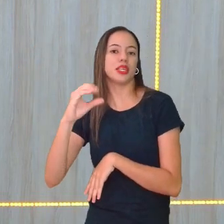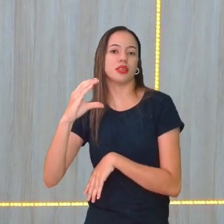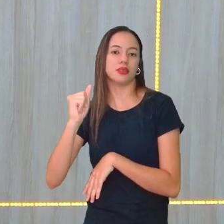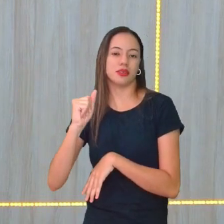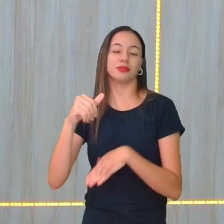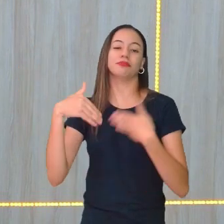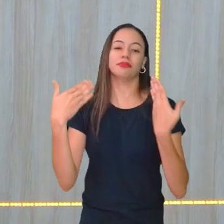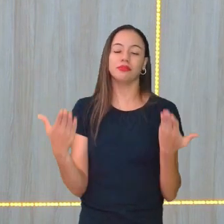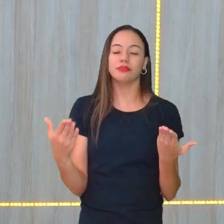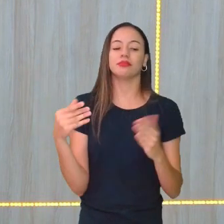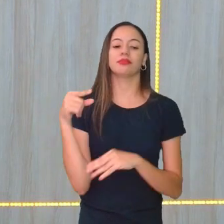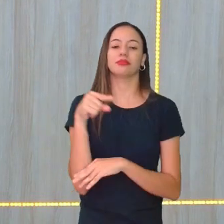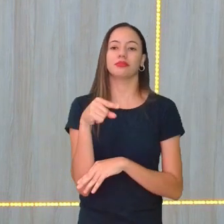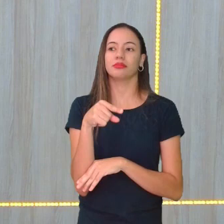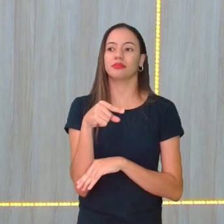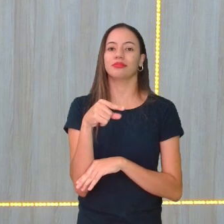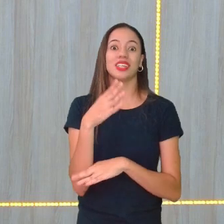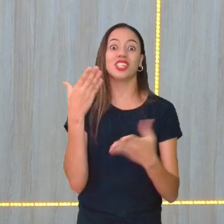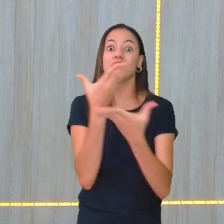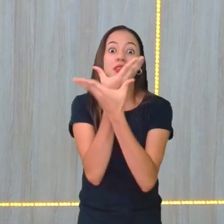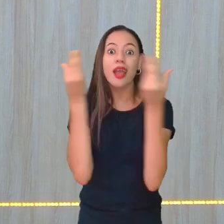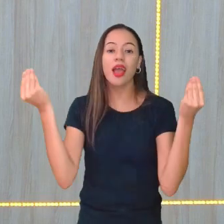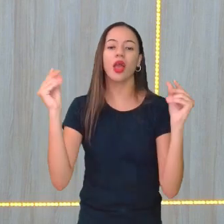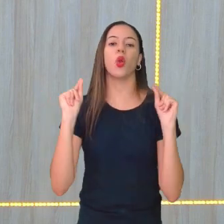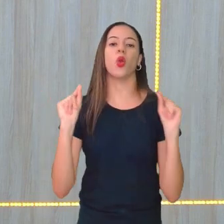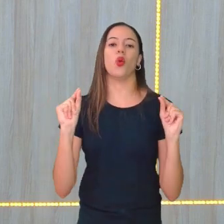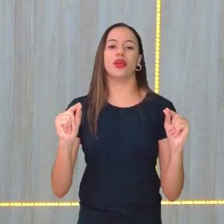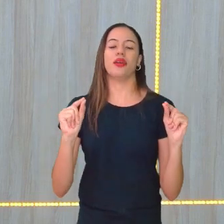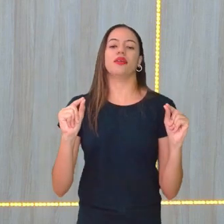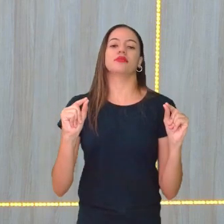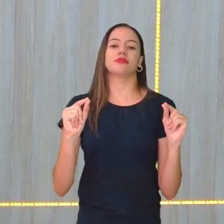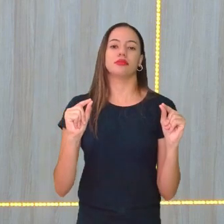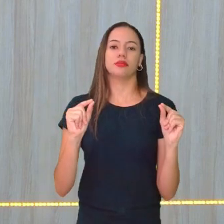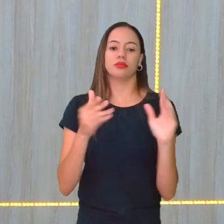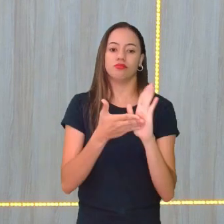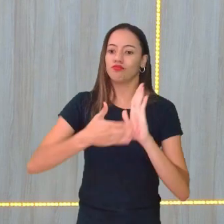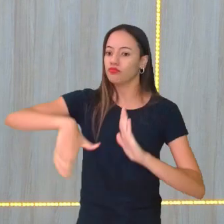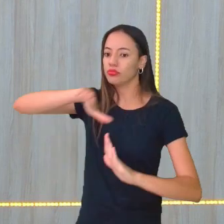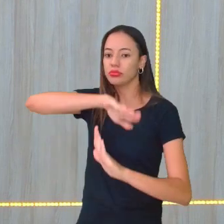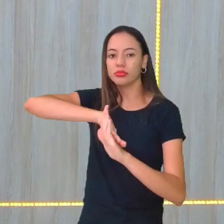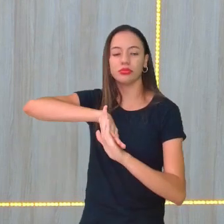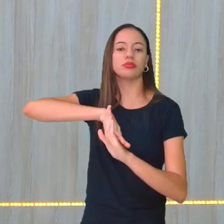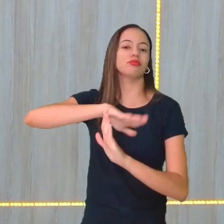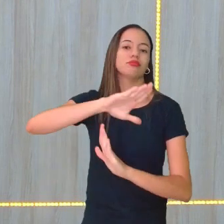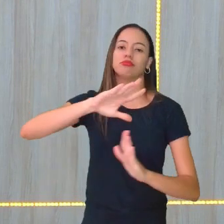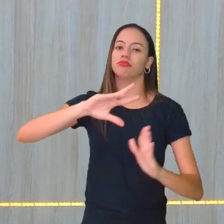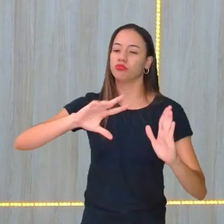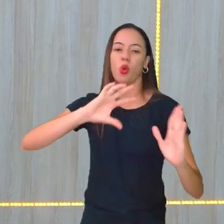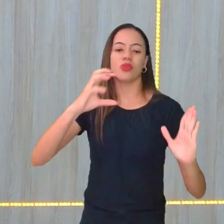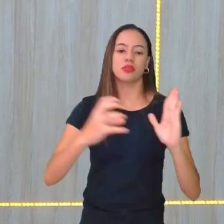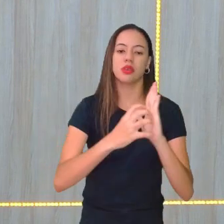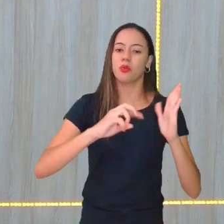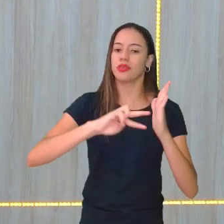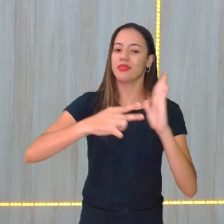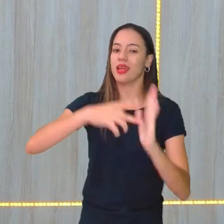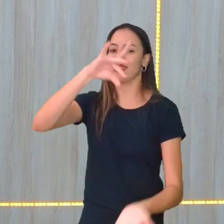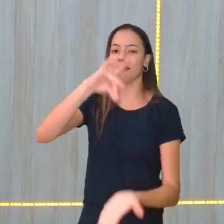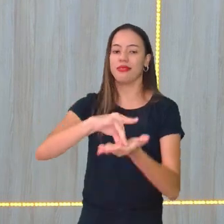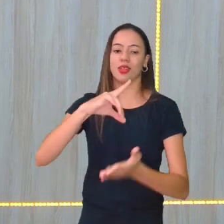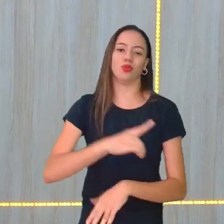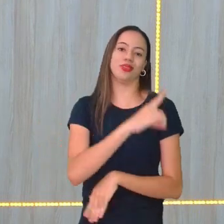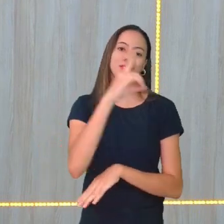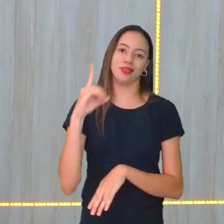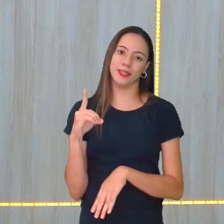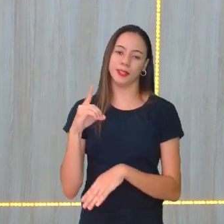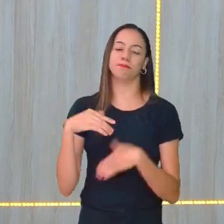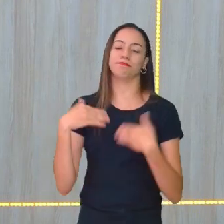vezes se esquece, na realidade, o verdadeiro simbolismo dessa data.